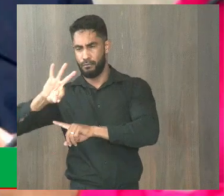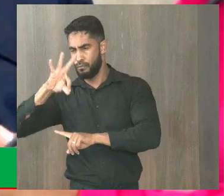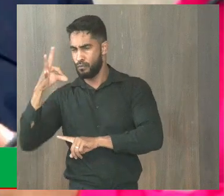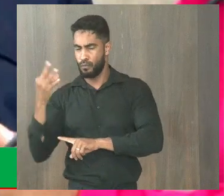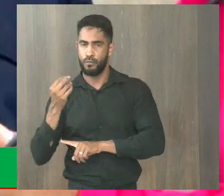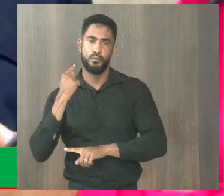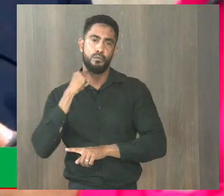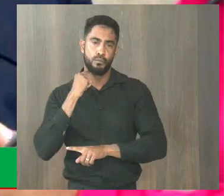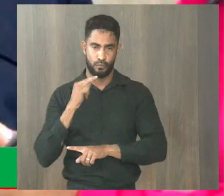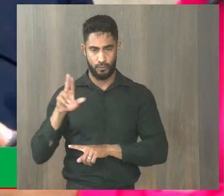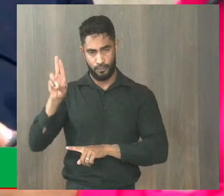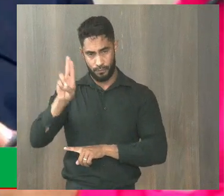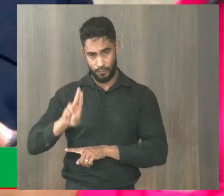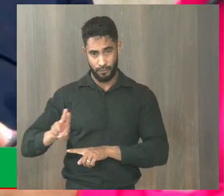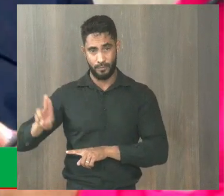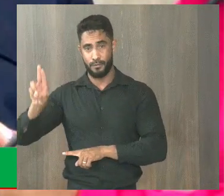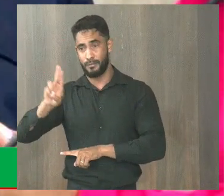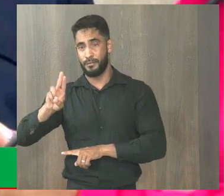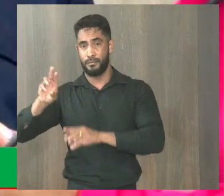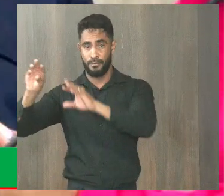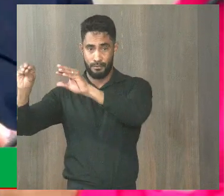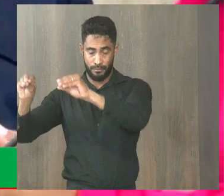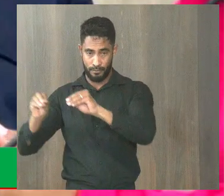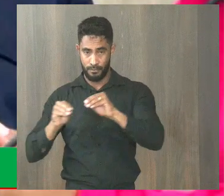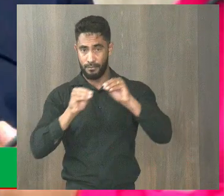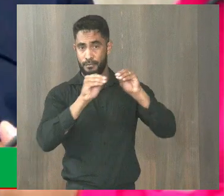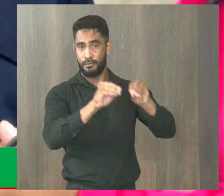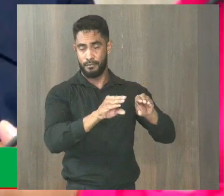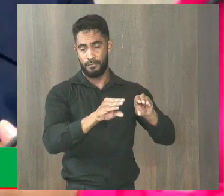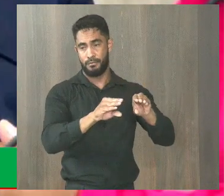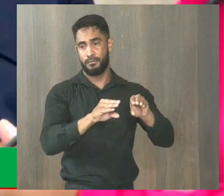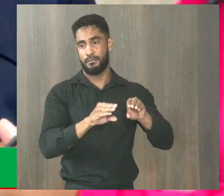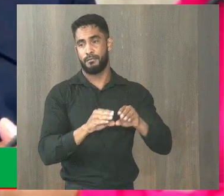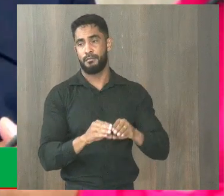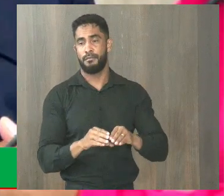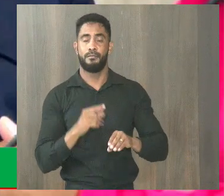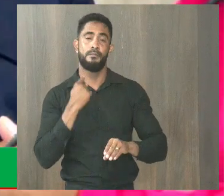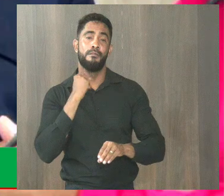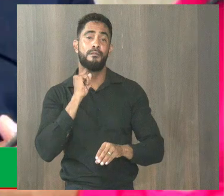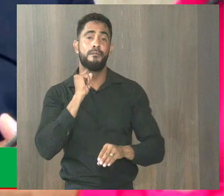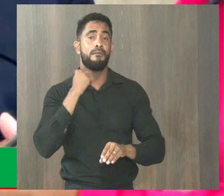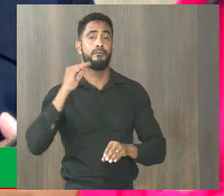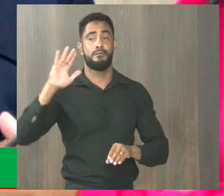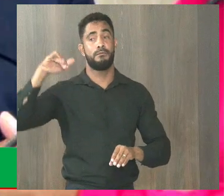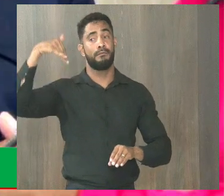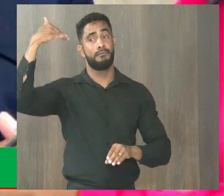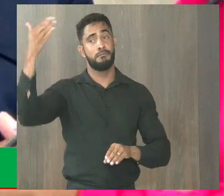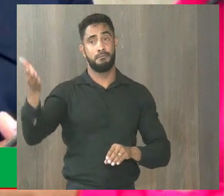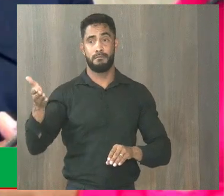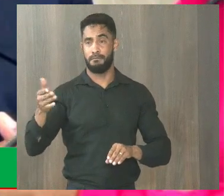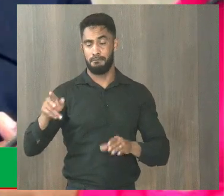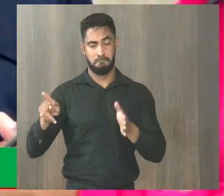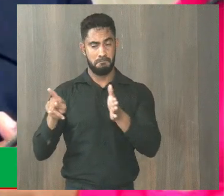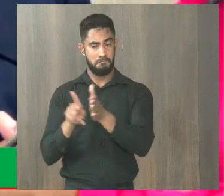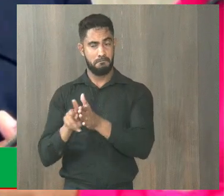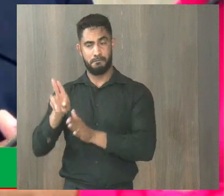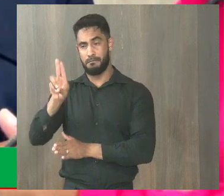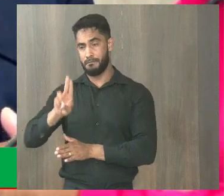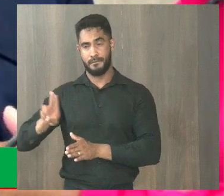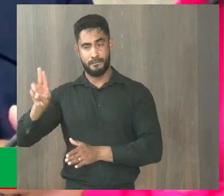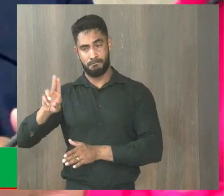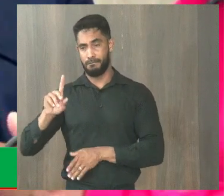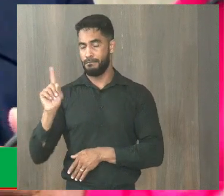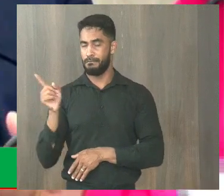na universidade, ele é apanhado na universidade. Então, esse lixo está vindo de fora. Se está vindo de fora, vão colocar um lá